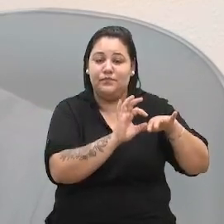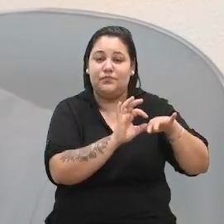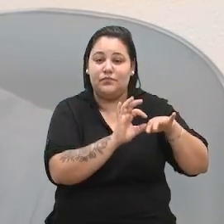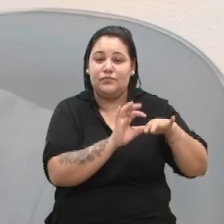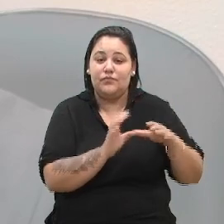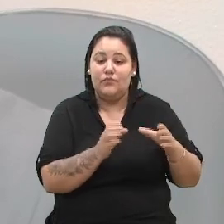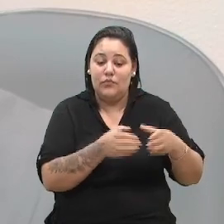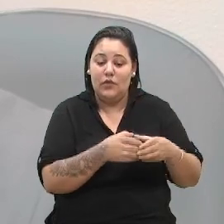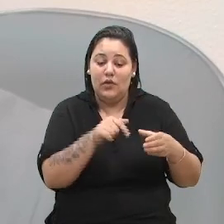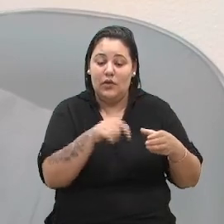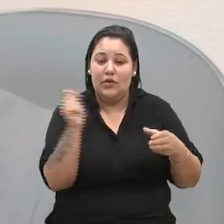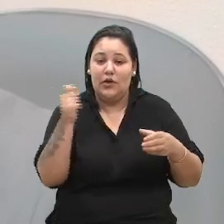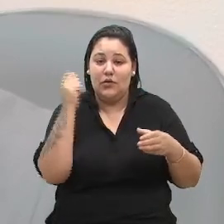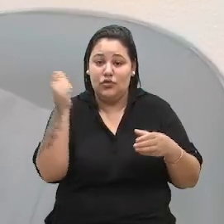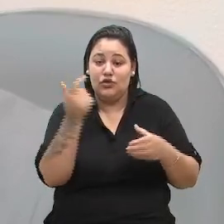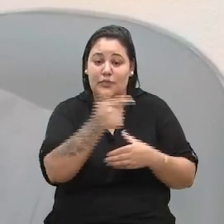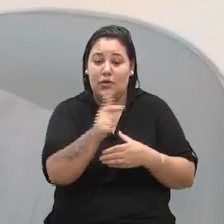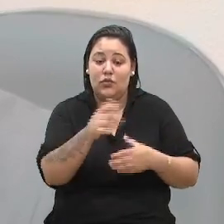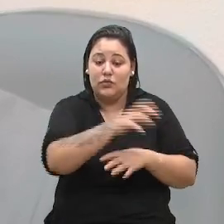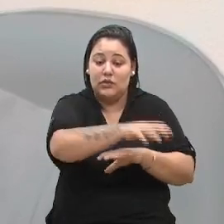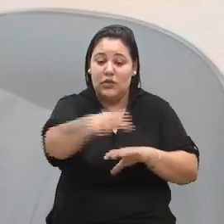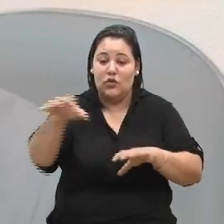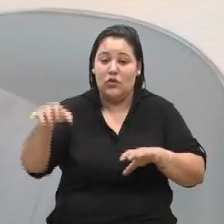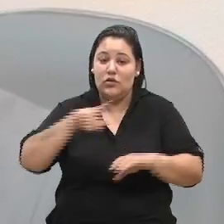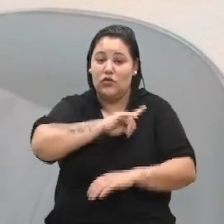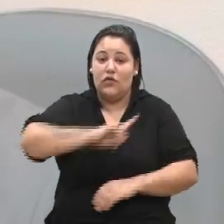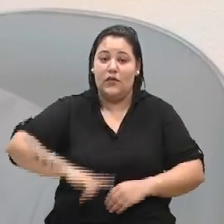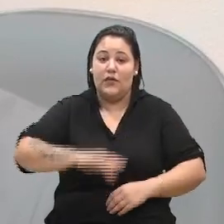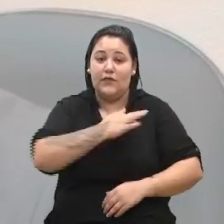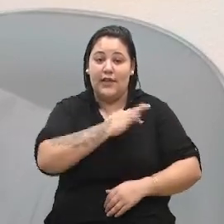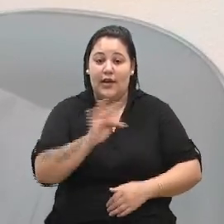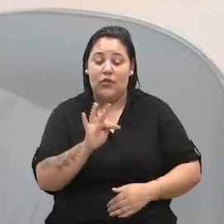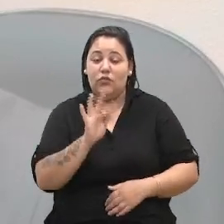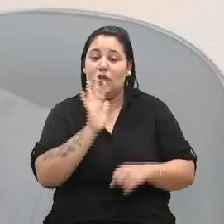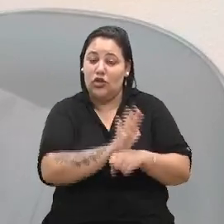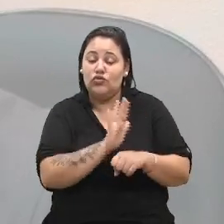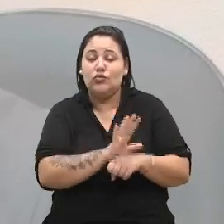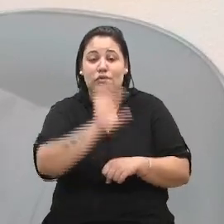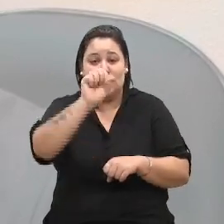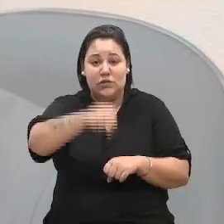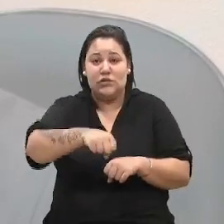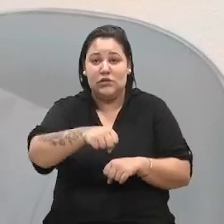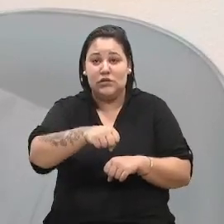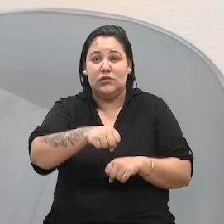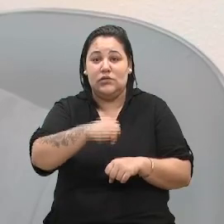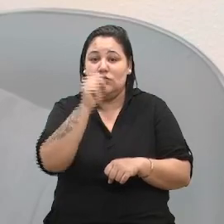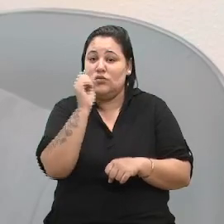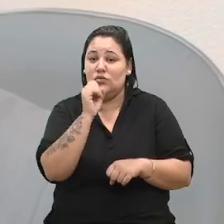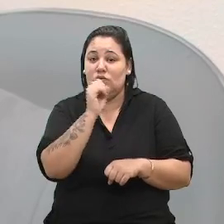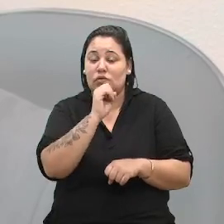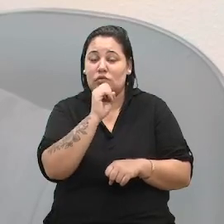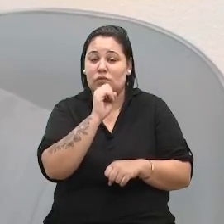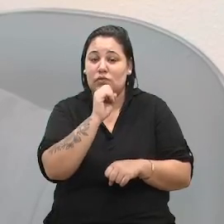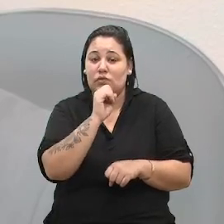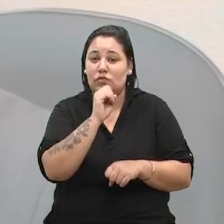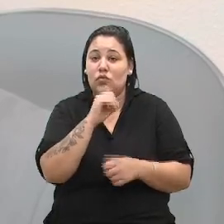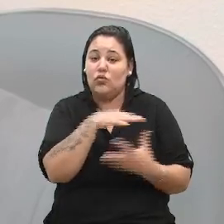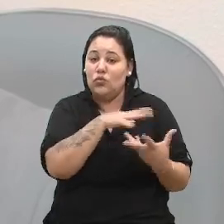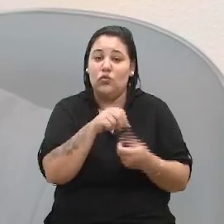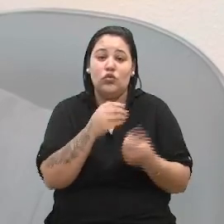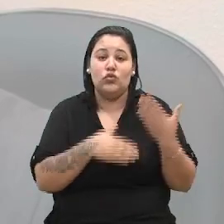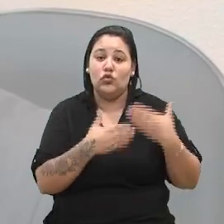outros setores do governo federal, para que interfiram, sim, né? Interfiram internacionalmente com relação a